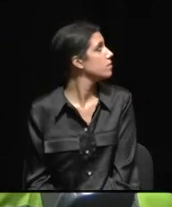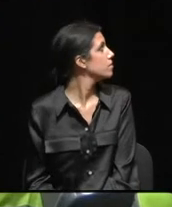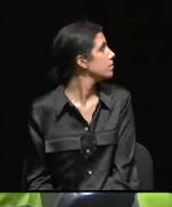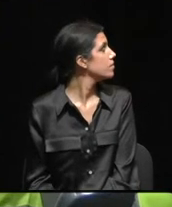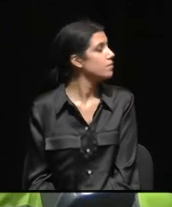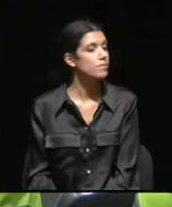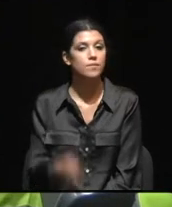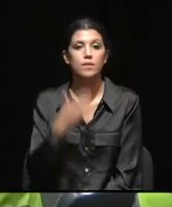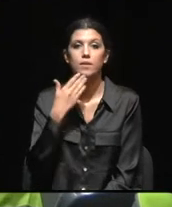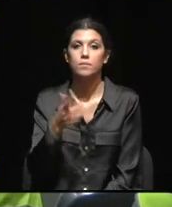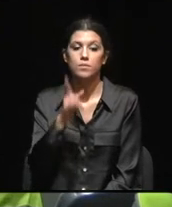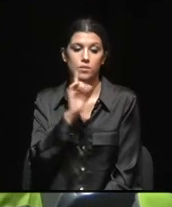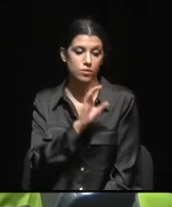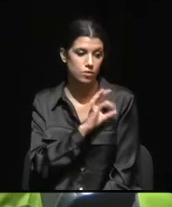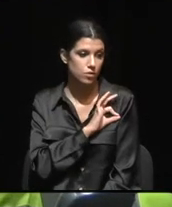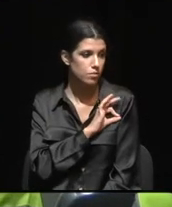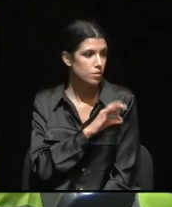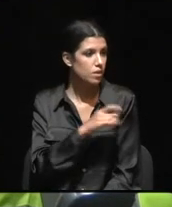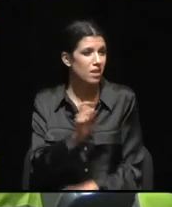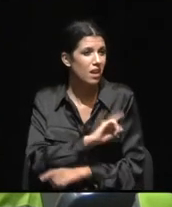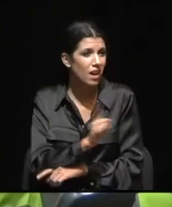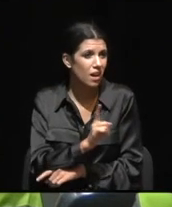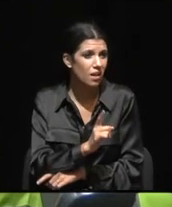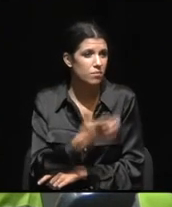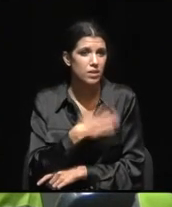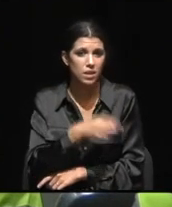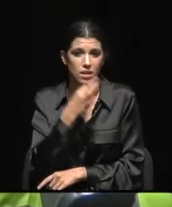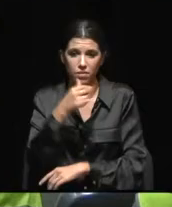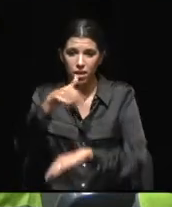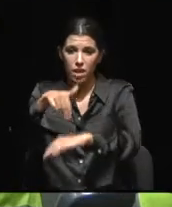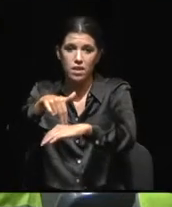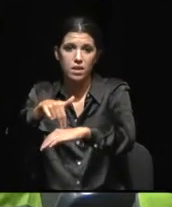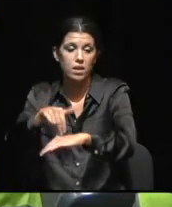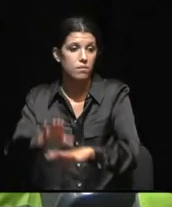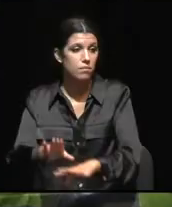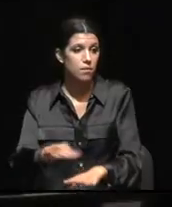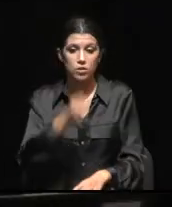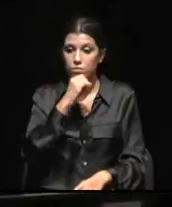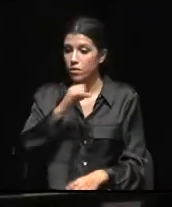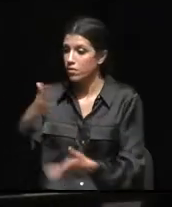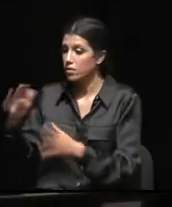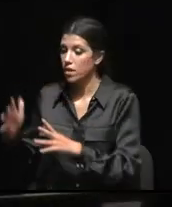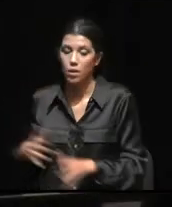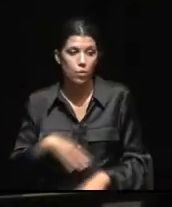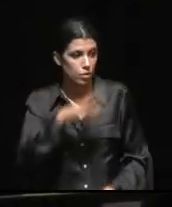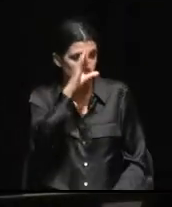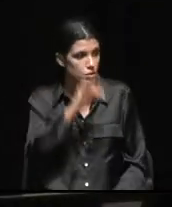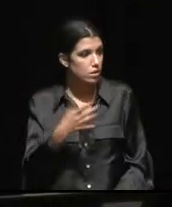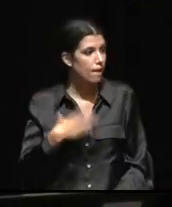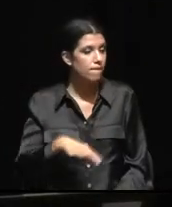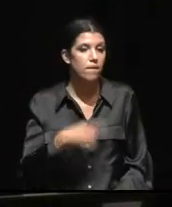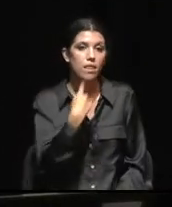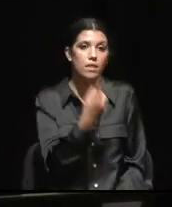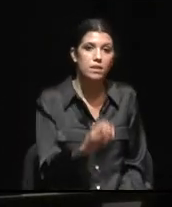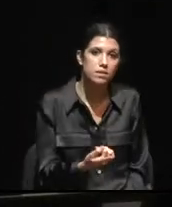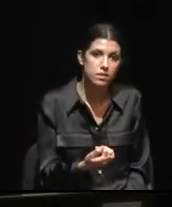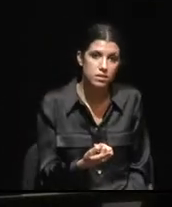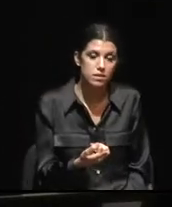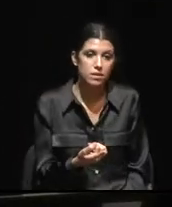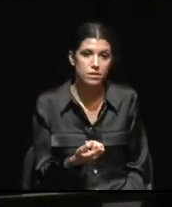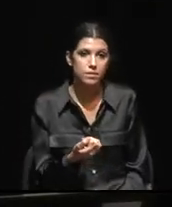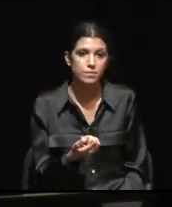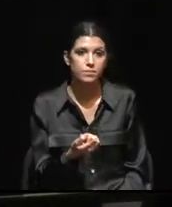Muito obrigado senhor secretário senhor presidente é muito rápido Eu até queria falar ali debaixo mas não sei onde é que anda o microfone apenas para acrescentar para que